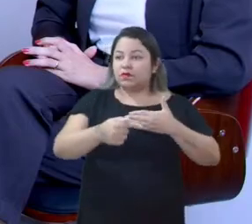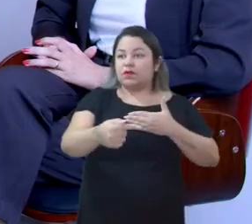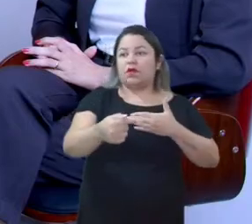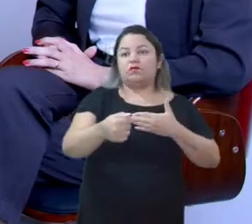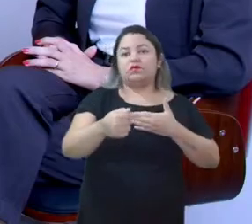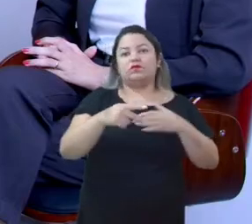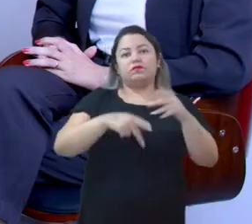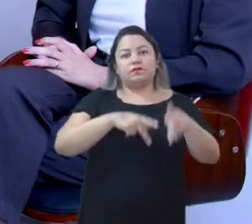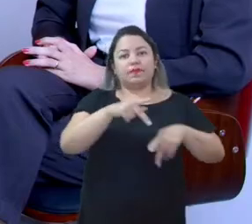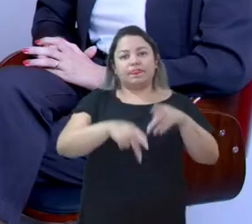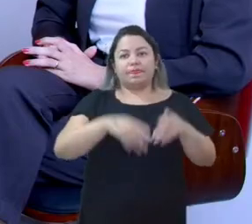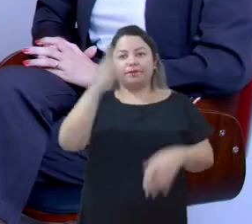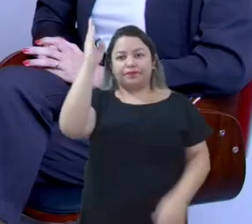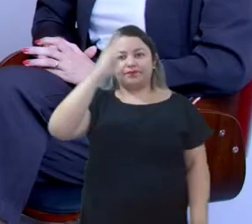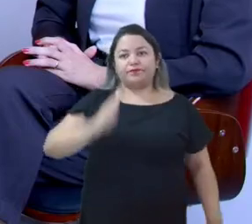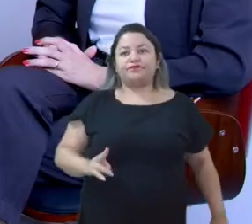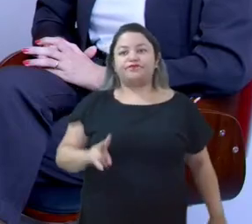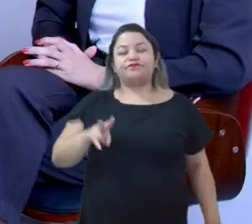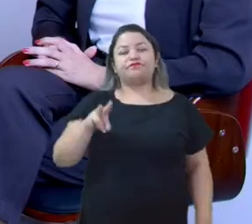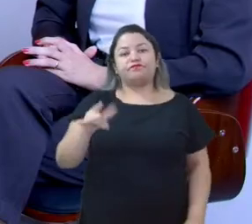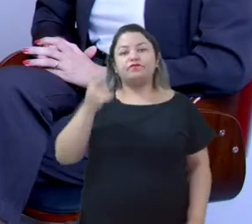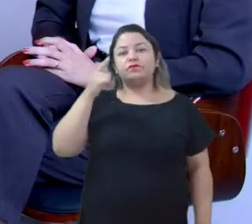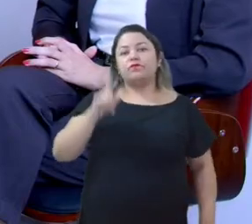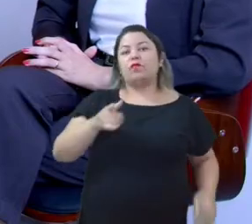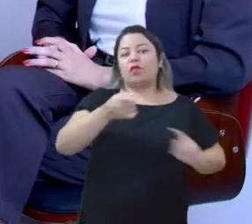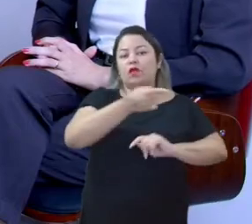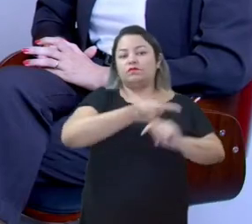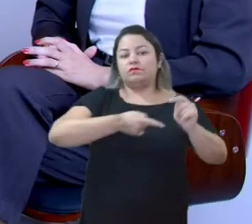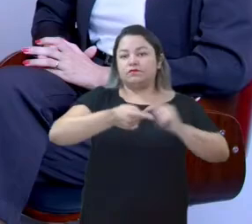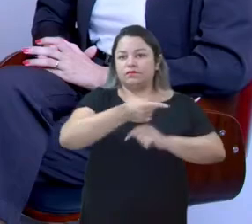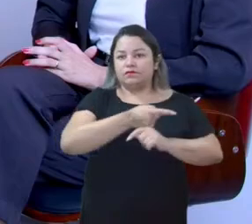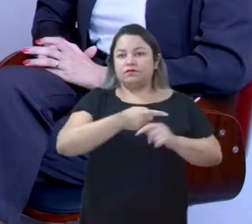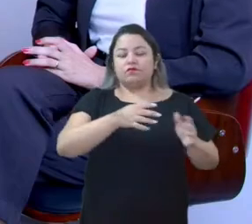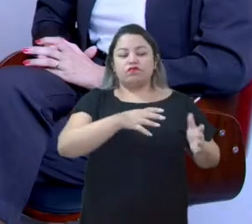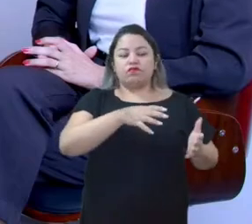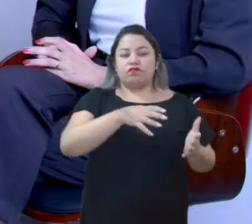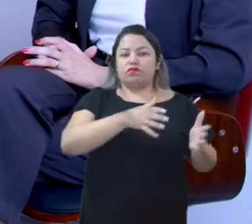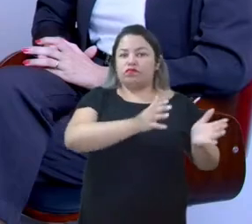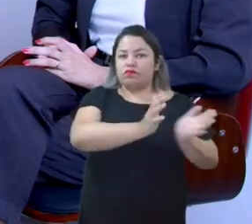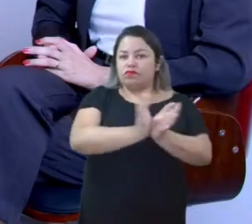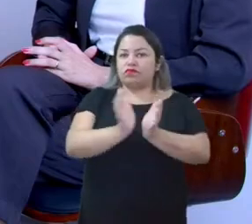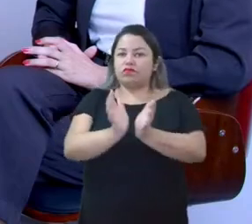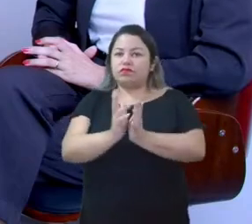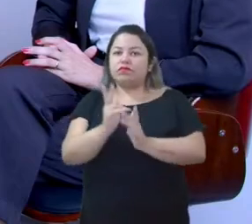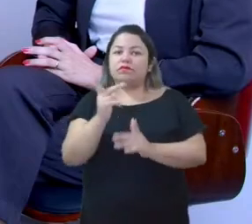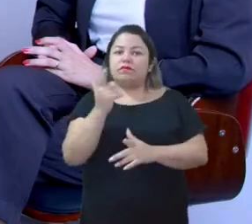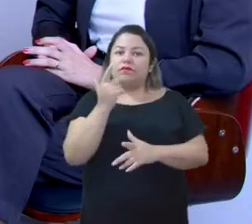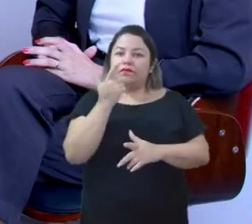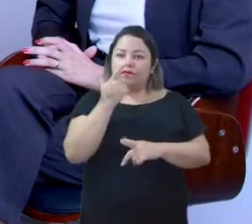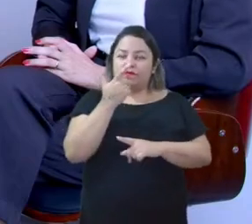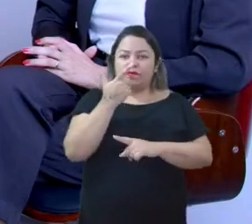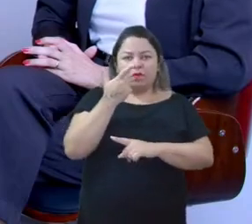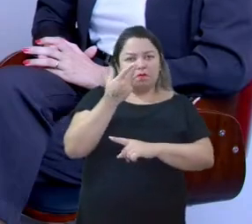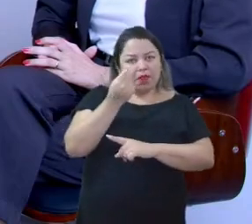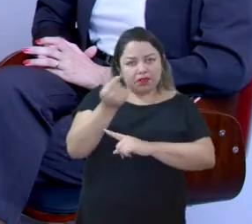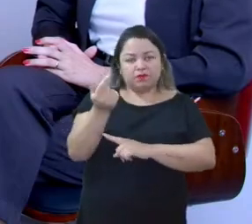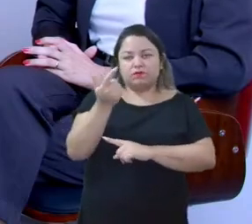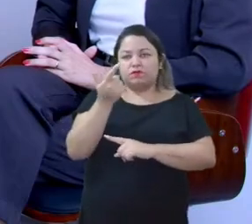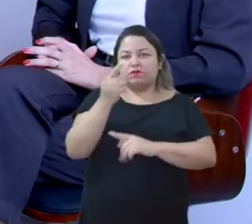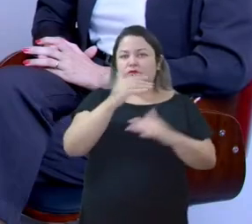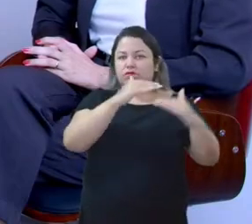povo brasileiro. Isso vai dar à economia brasileira, aos setores produtivos, mais ganho de produtividade, mais